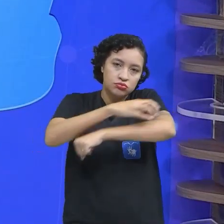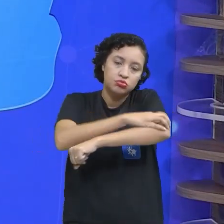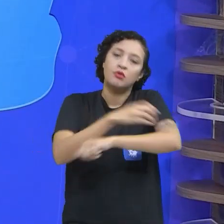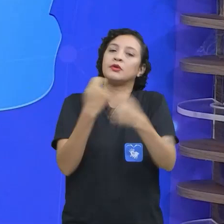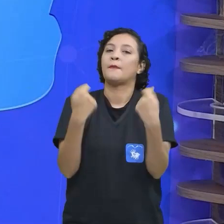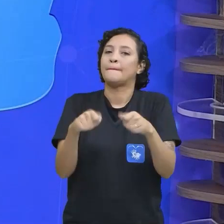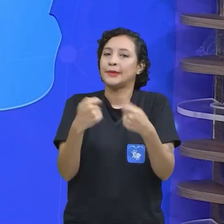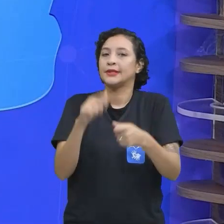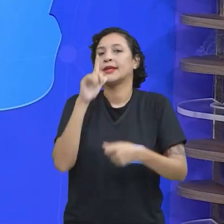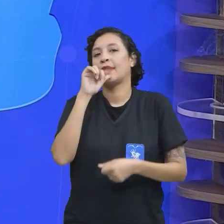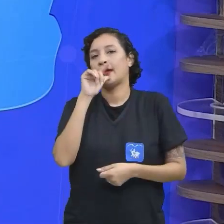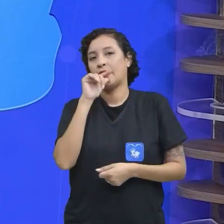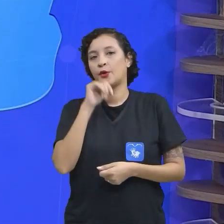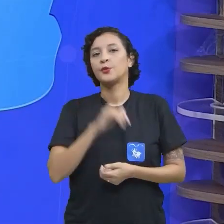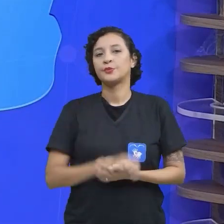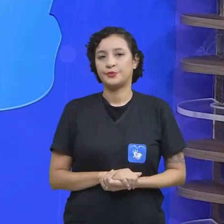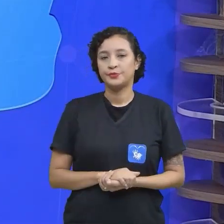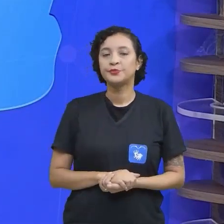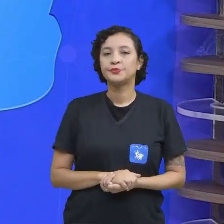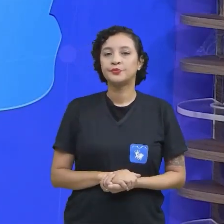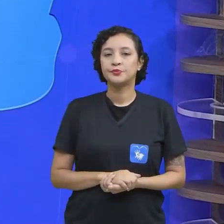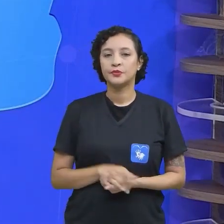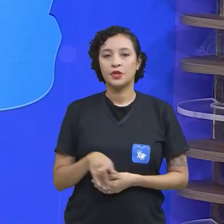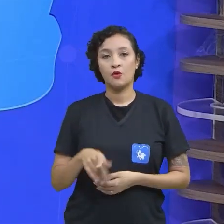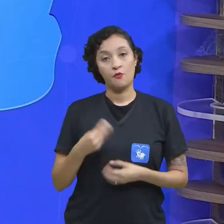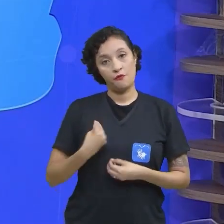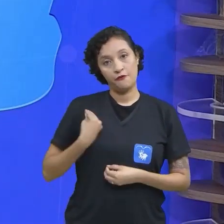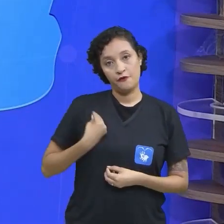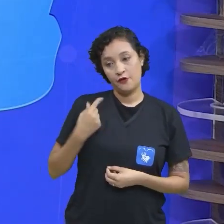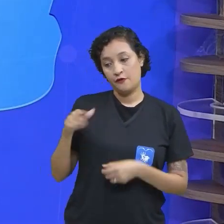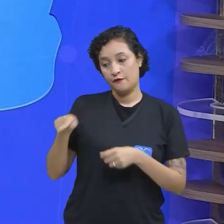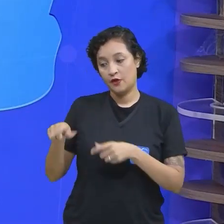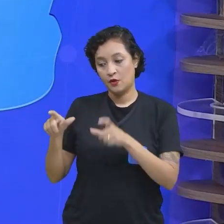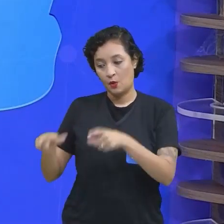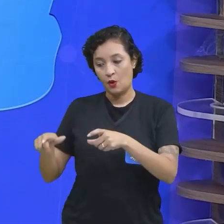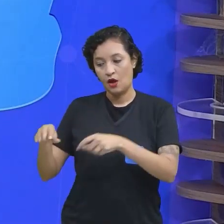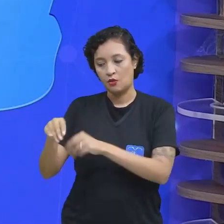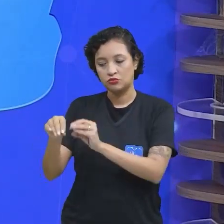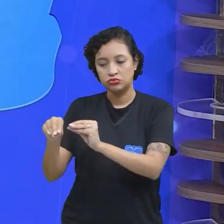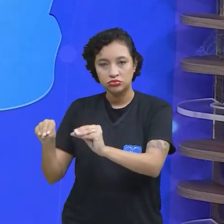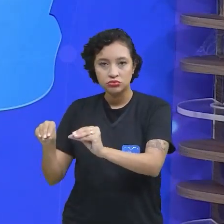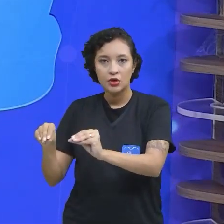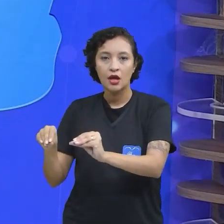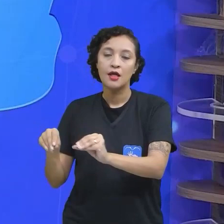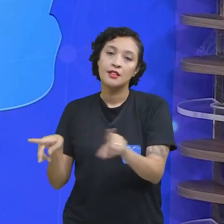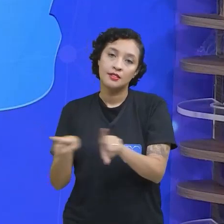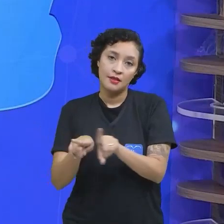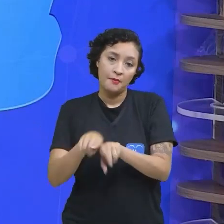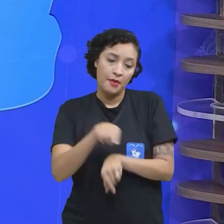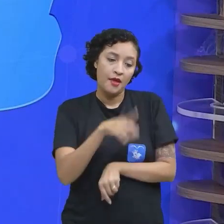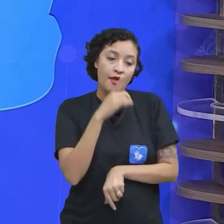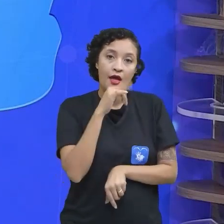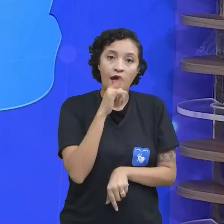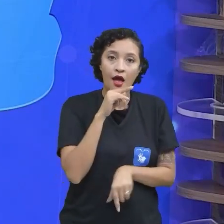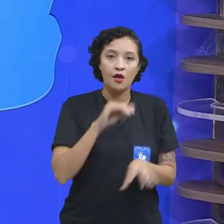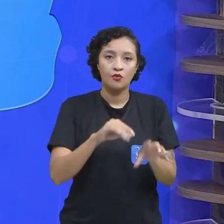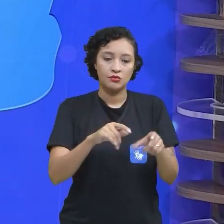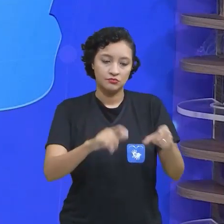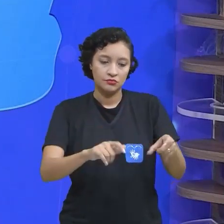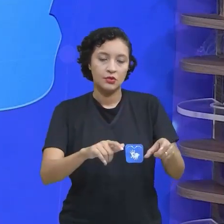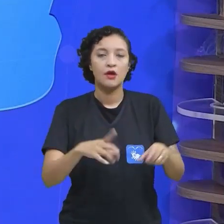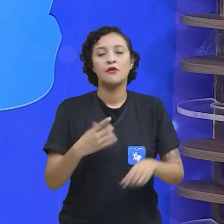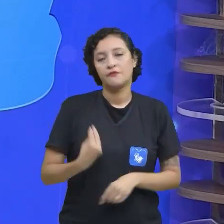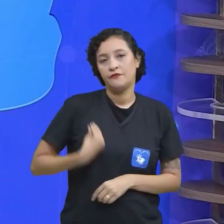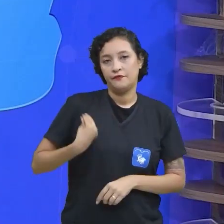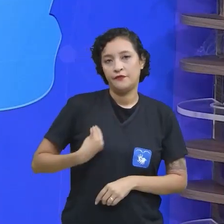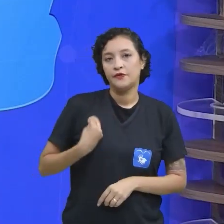se reproduzir. Então, ele vive tanto na terra quanto na água. Ele precisa da umidade para sobreviver,